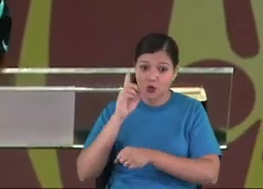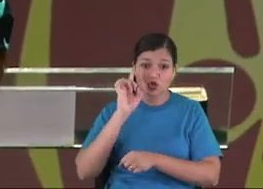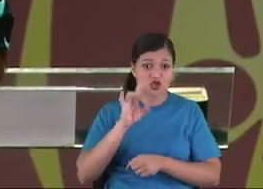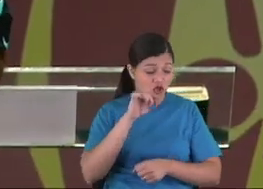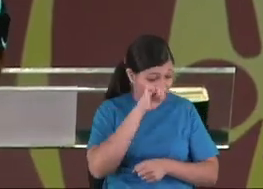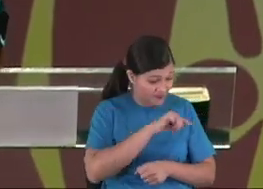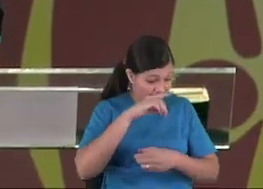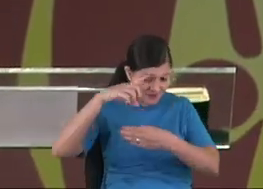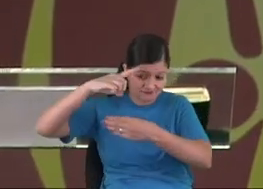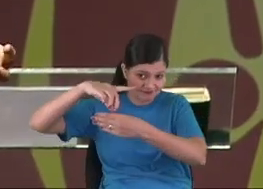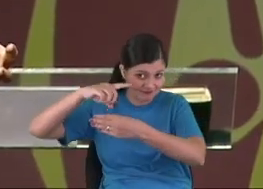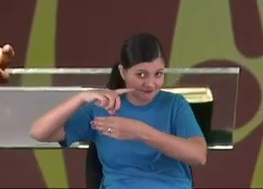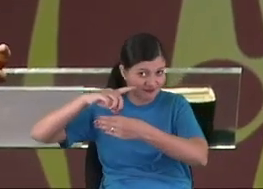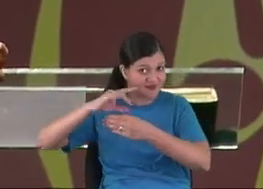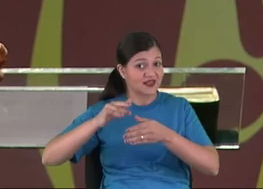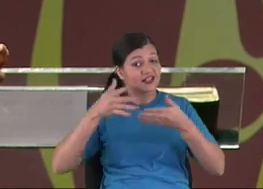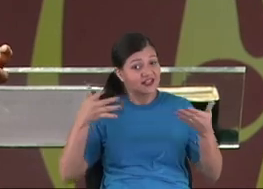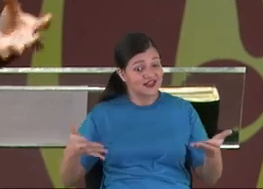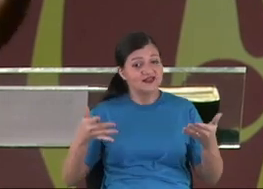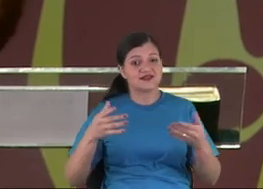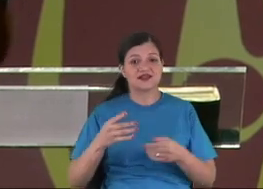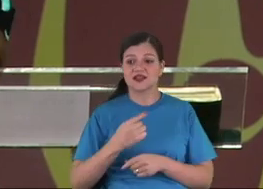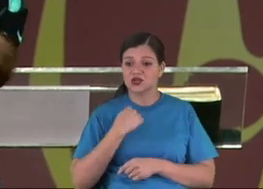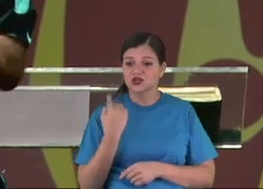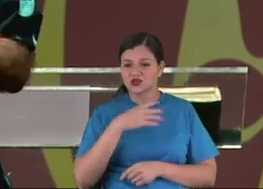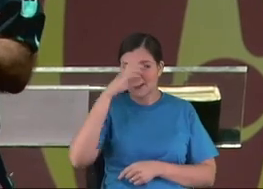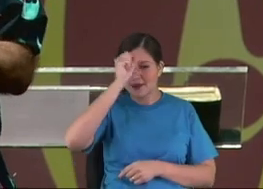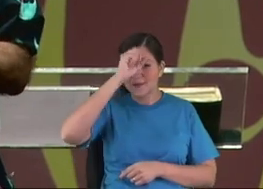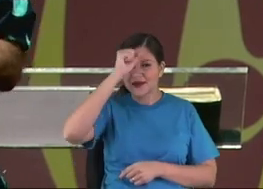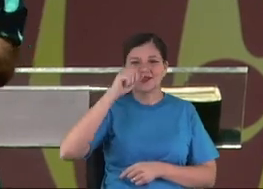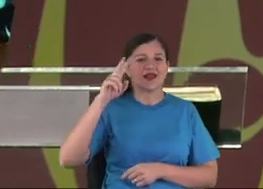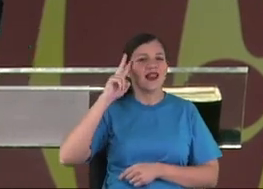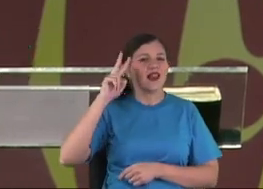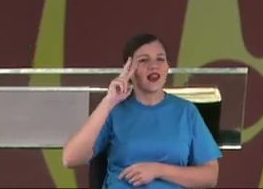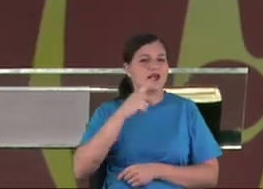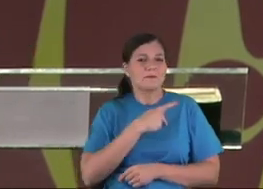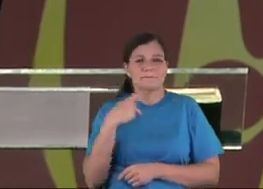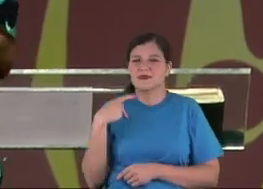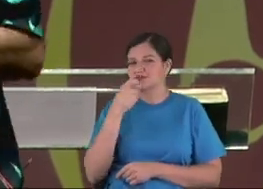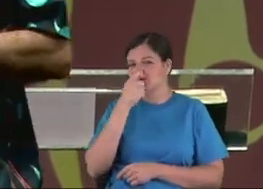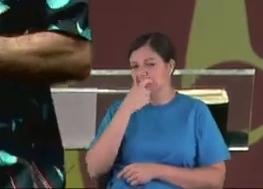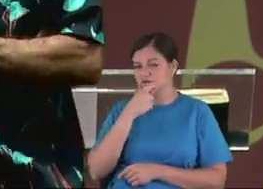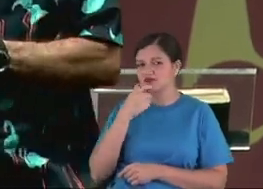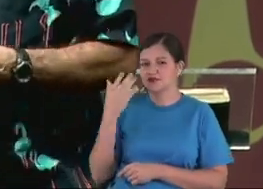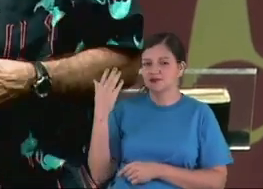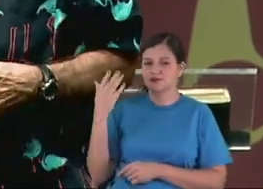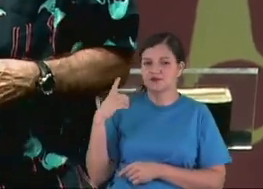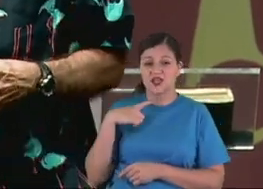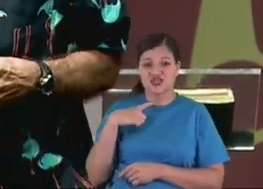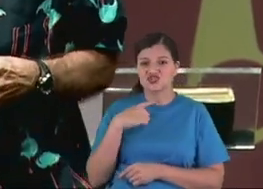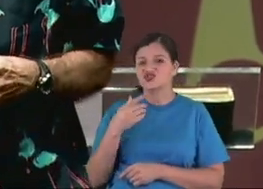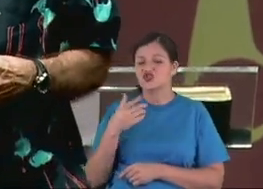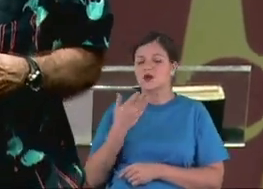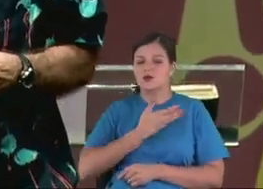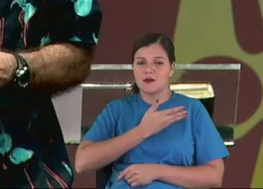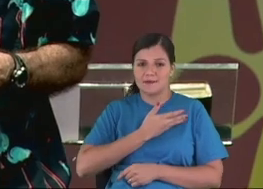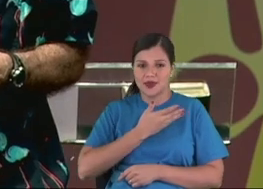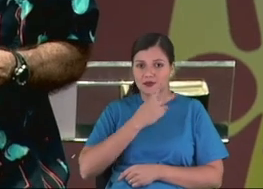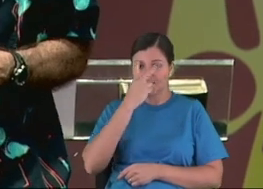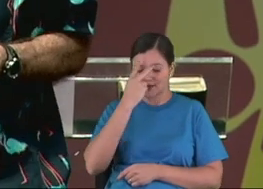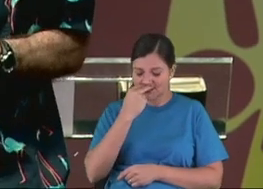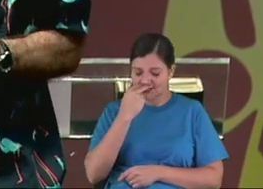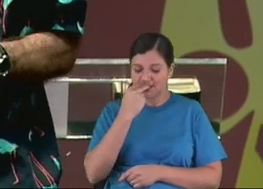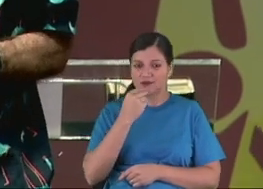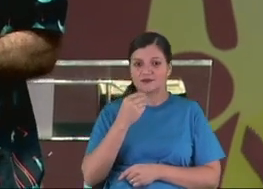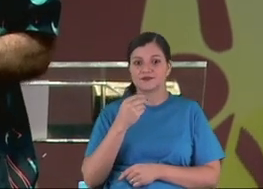Né? E assim, a gente aprendeu. Me lembro uma vez, meu pai, eu tinha um coleguinha que era cego e